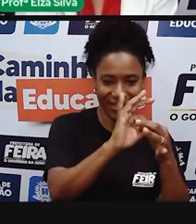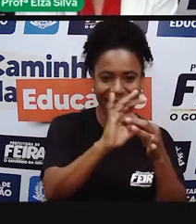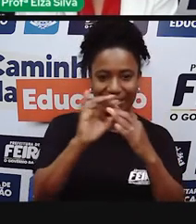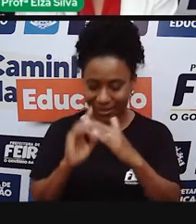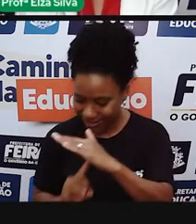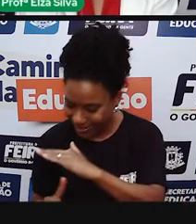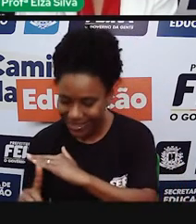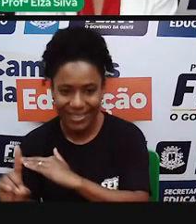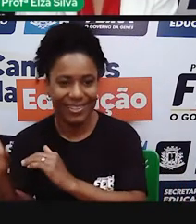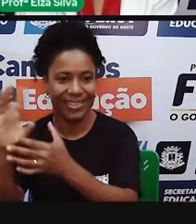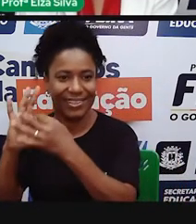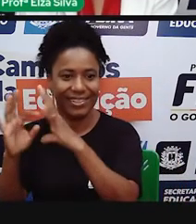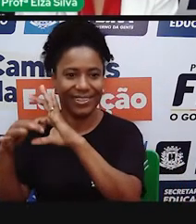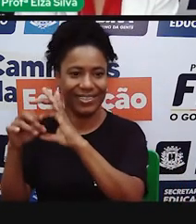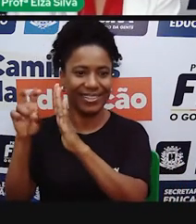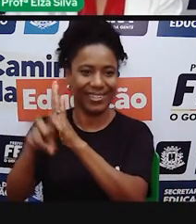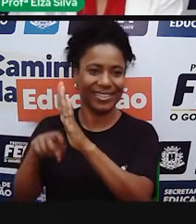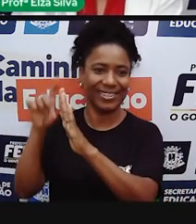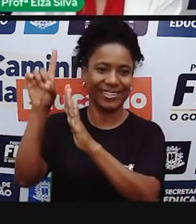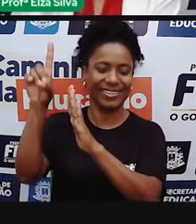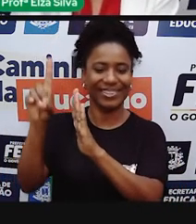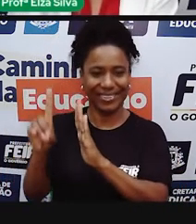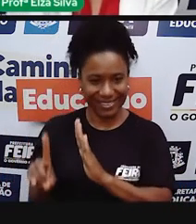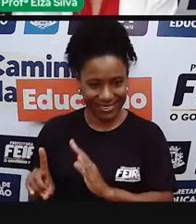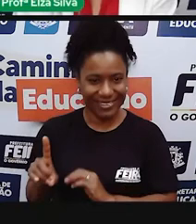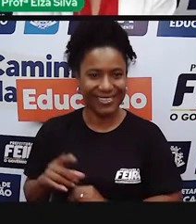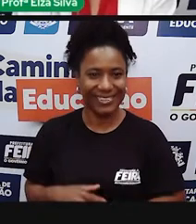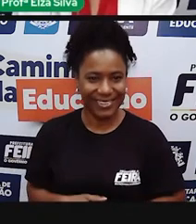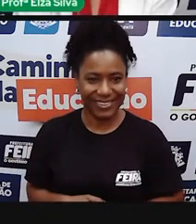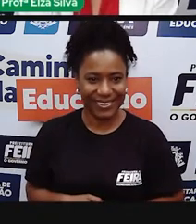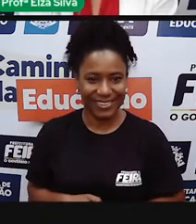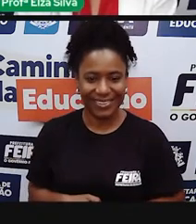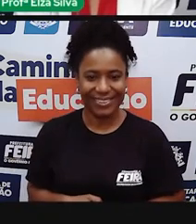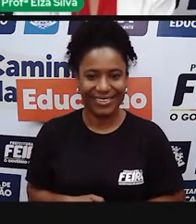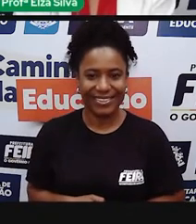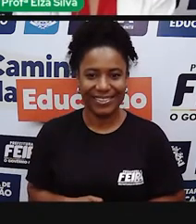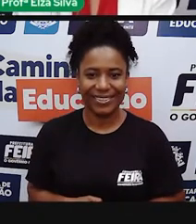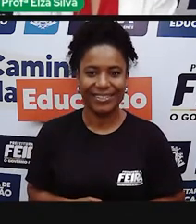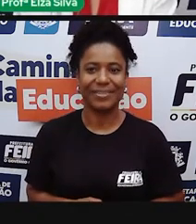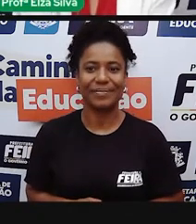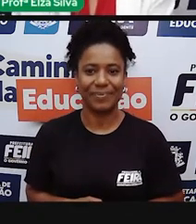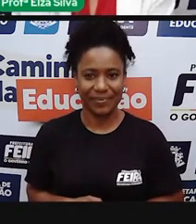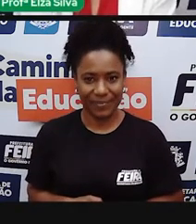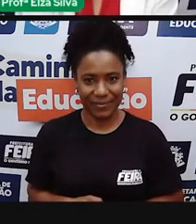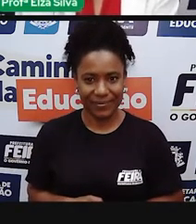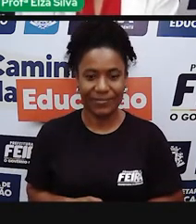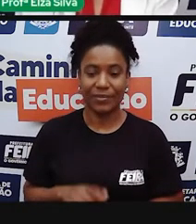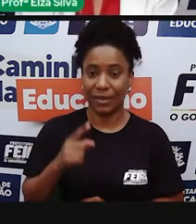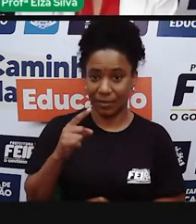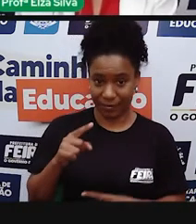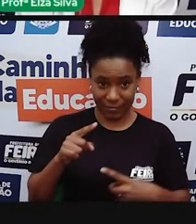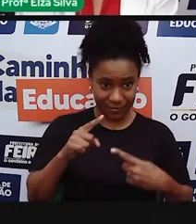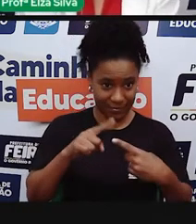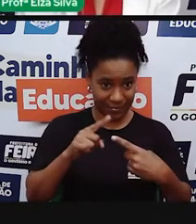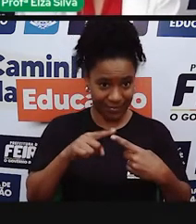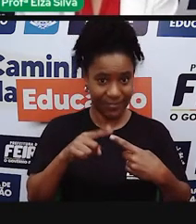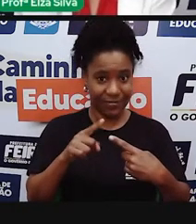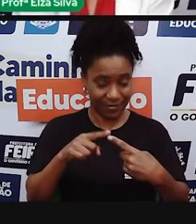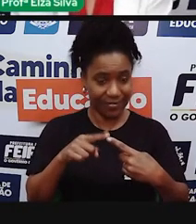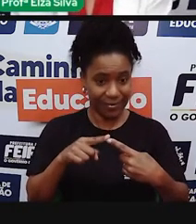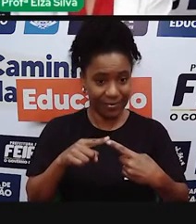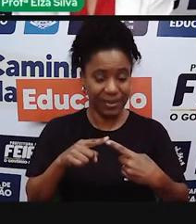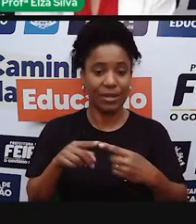da Paralimpíada. Ok? So, Mireiroan, o mascote dos